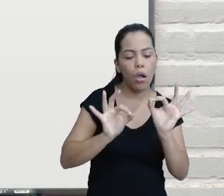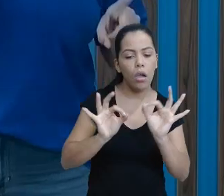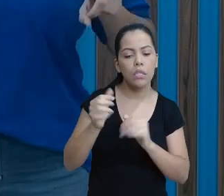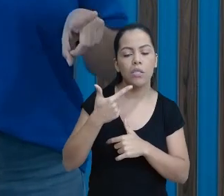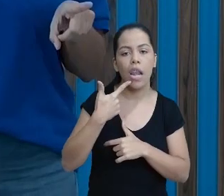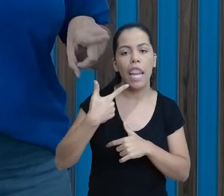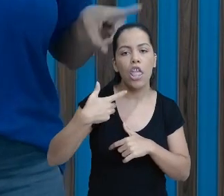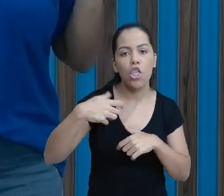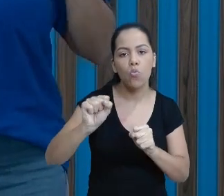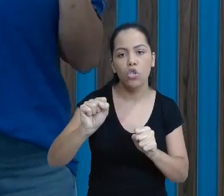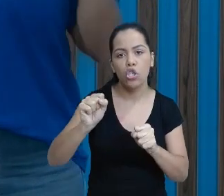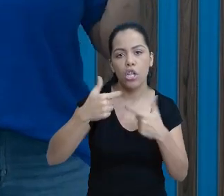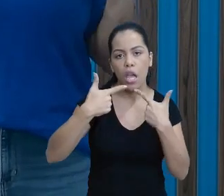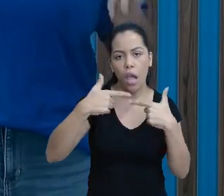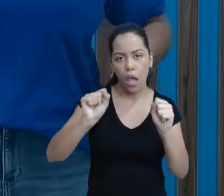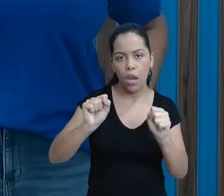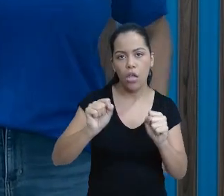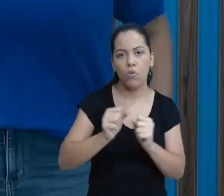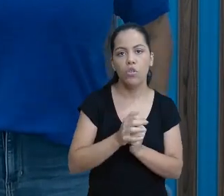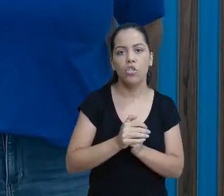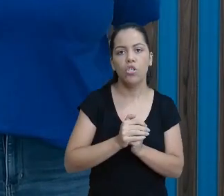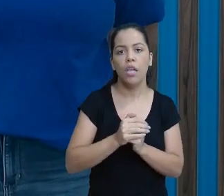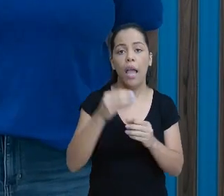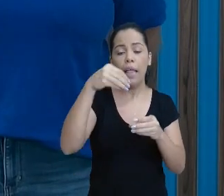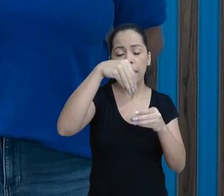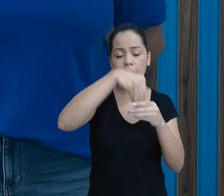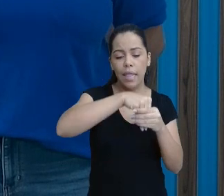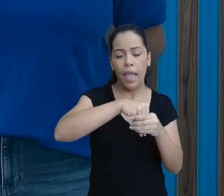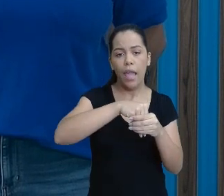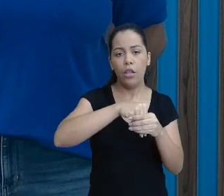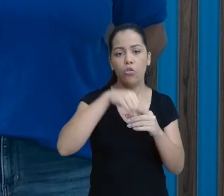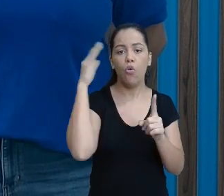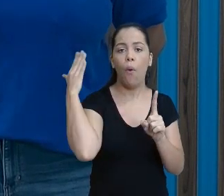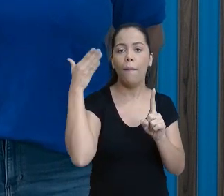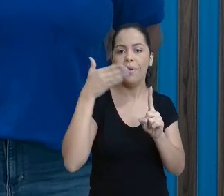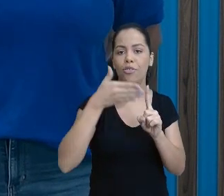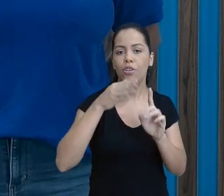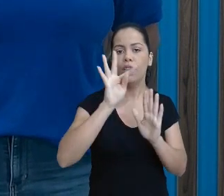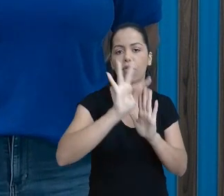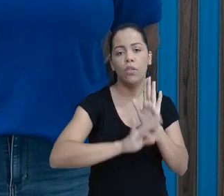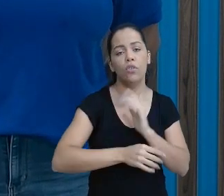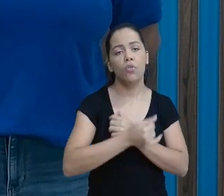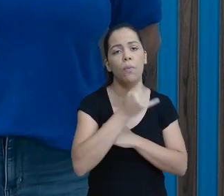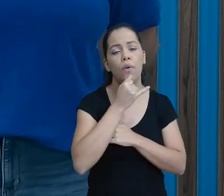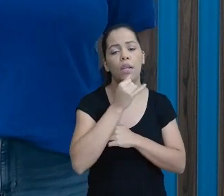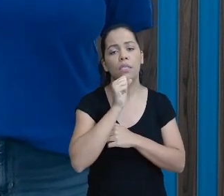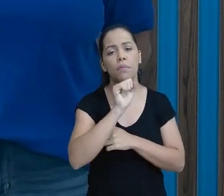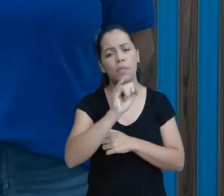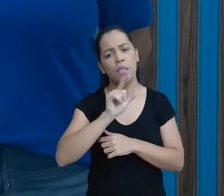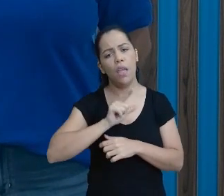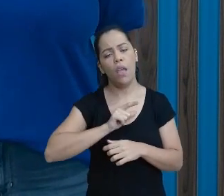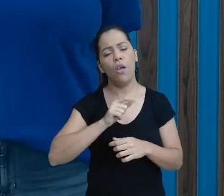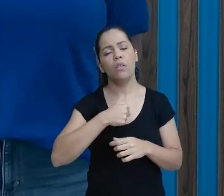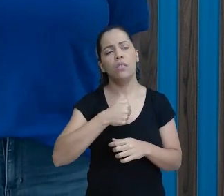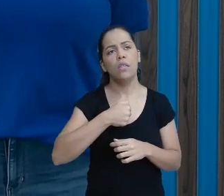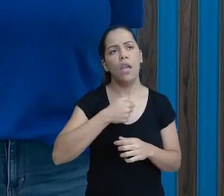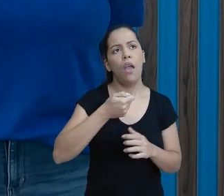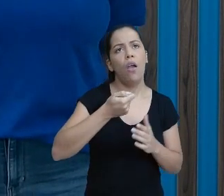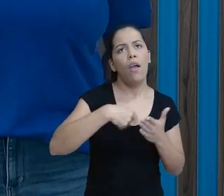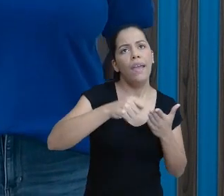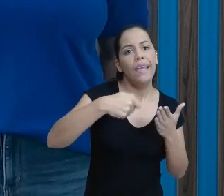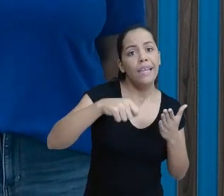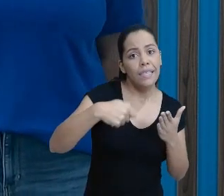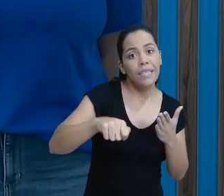finalidade do texto. Vamos falar aqui um pouquinho. Se eu escrevo uma resenha crítica, a minha finalidade é clara, eu estou